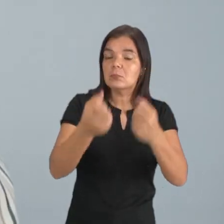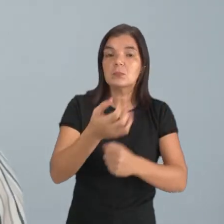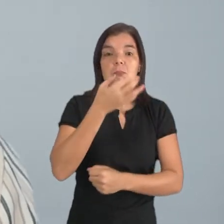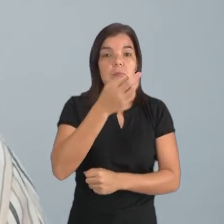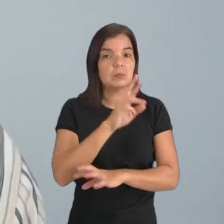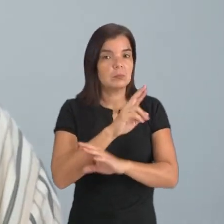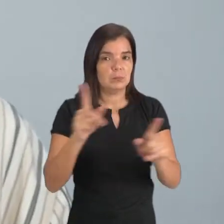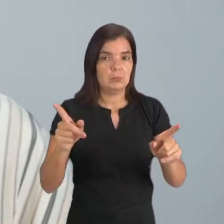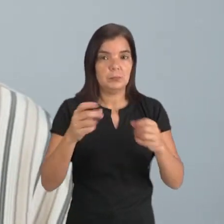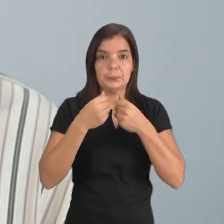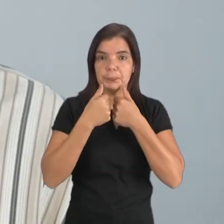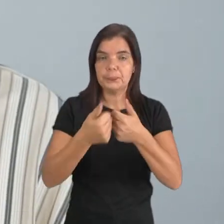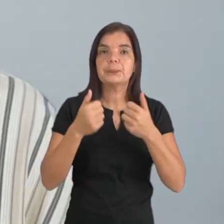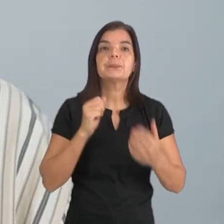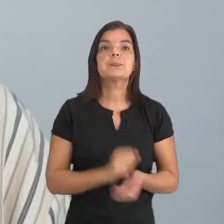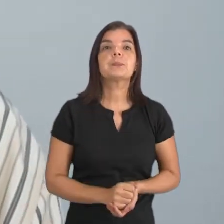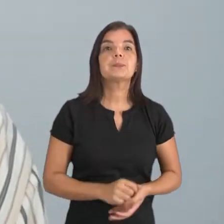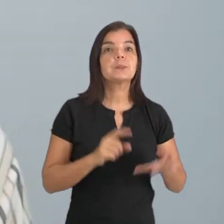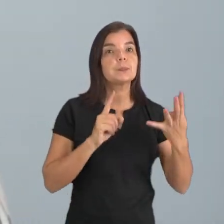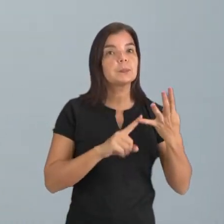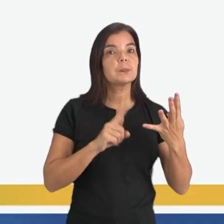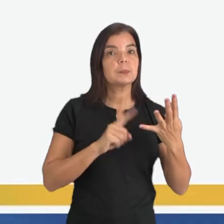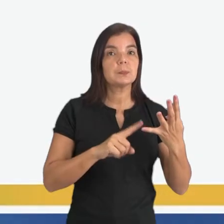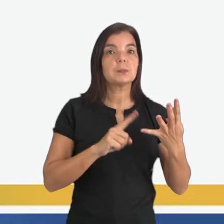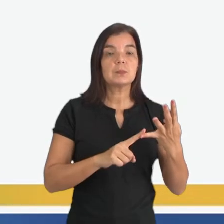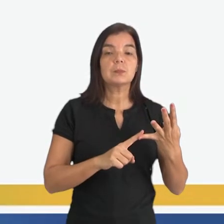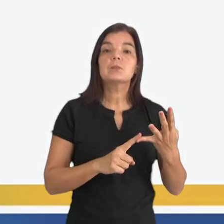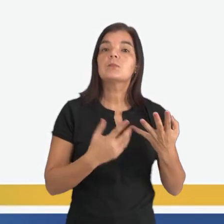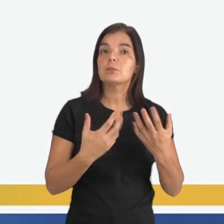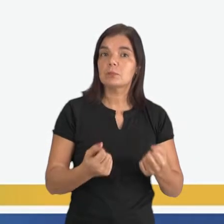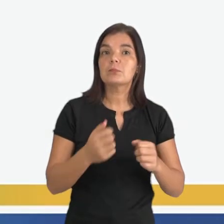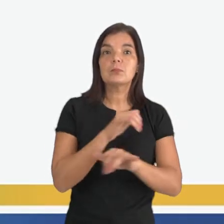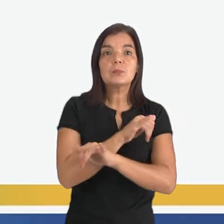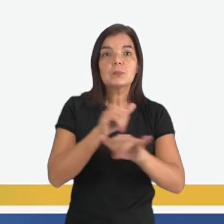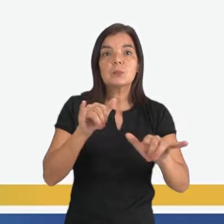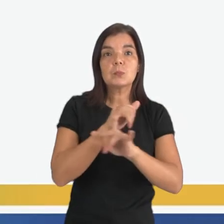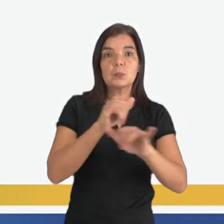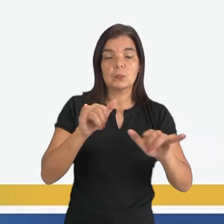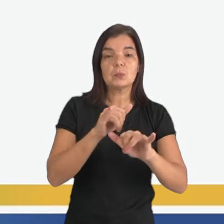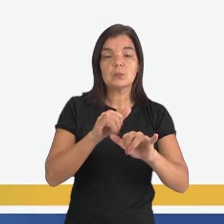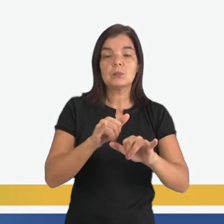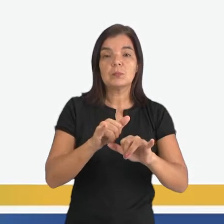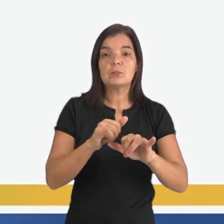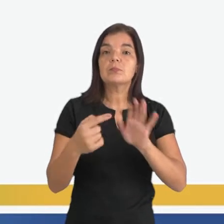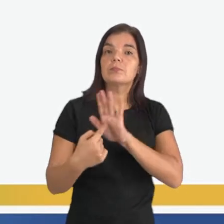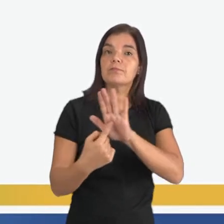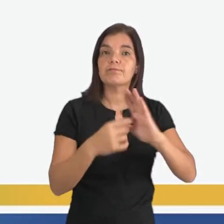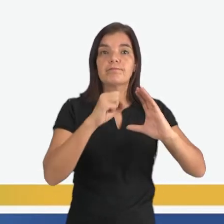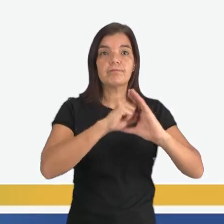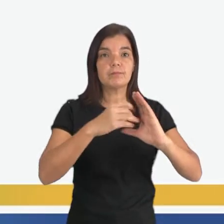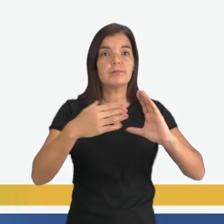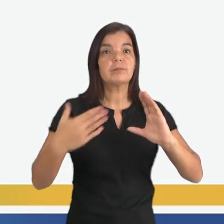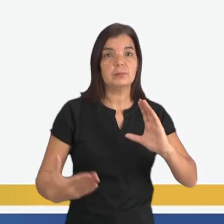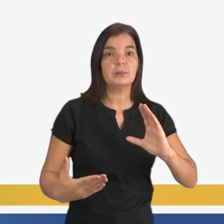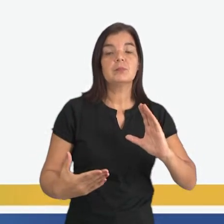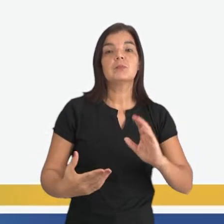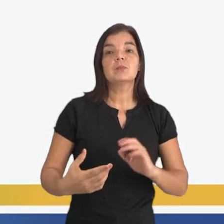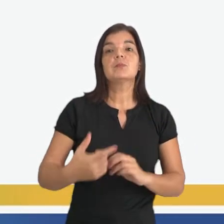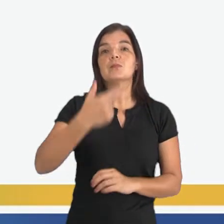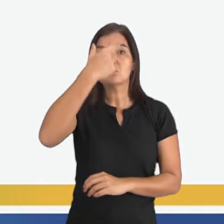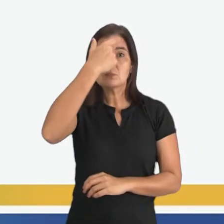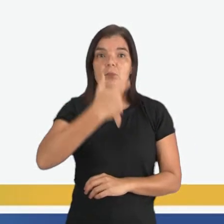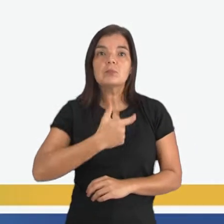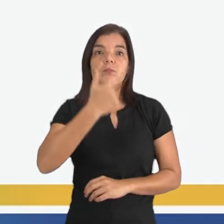vista diferente, tá bom? O 4, assumir e divulgar o que promove o caráter